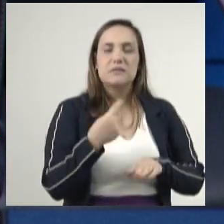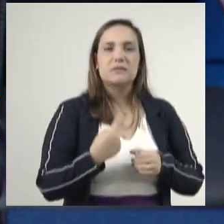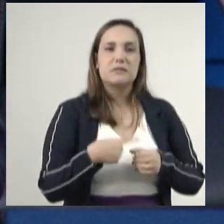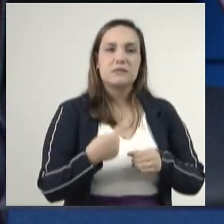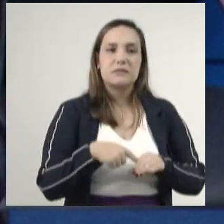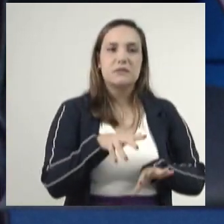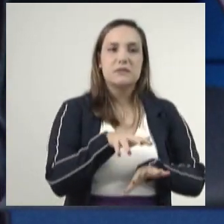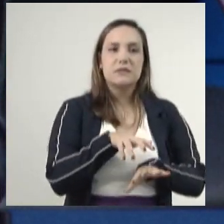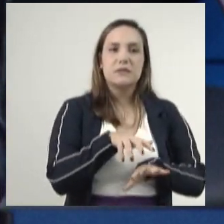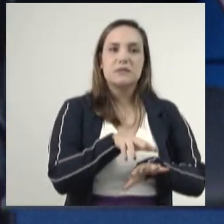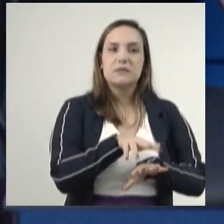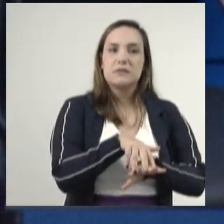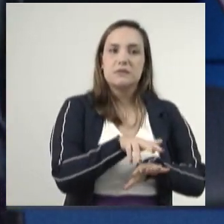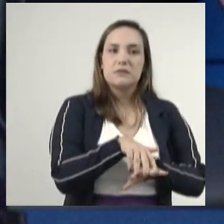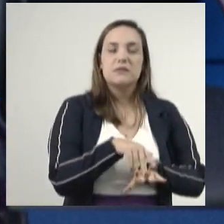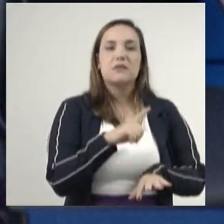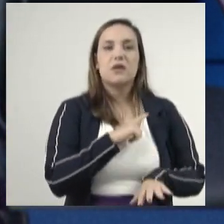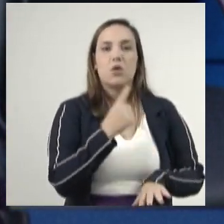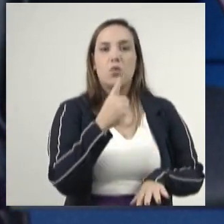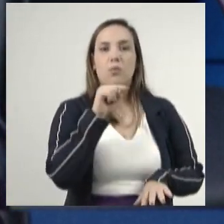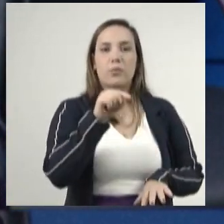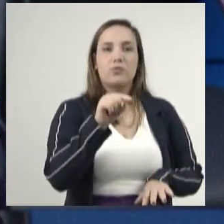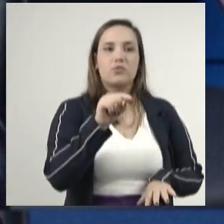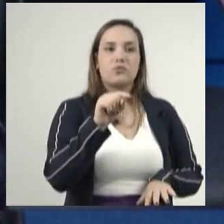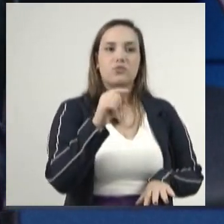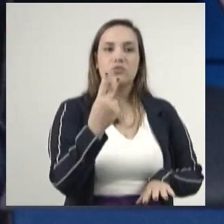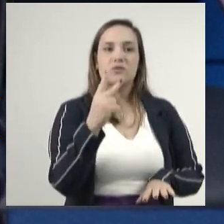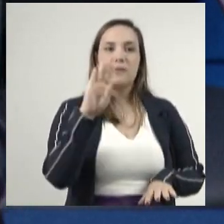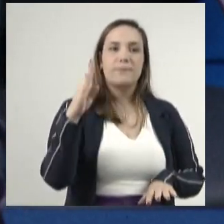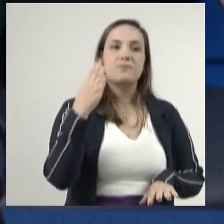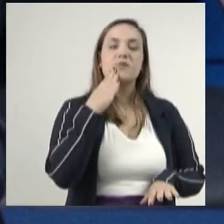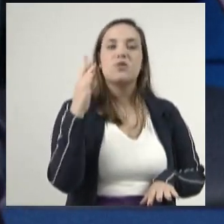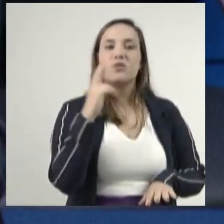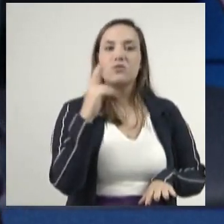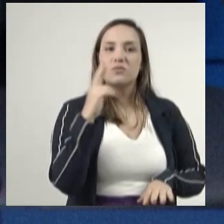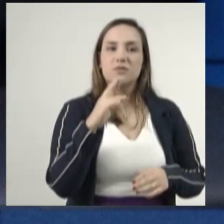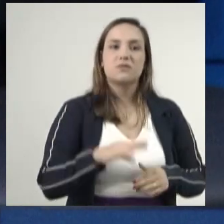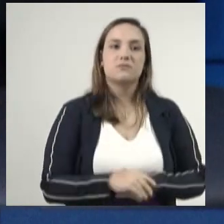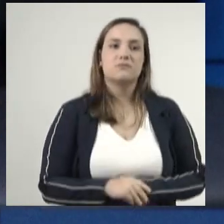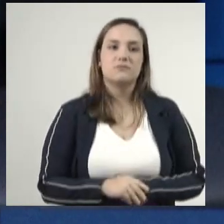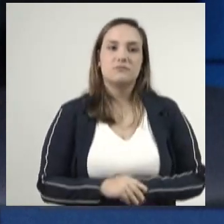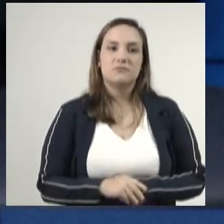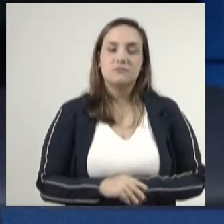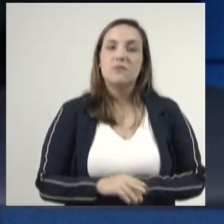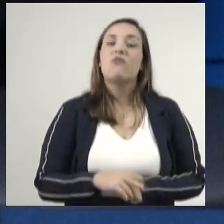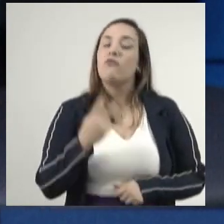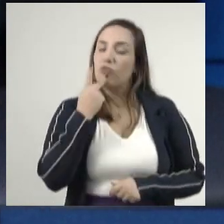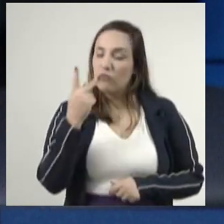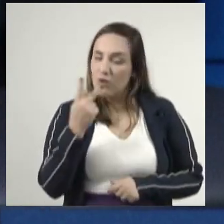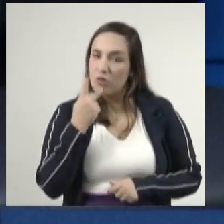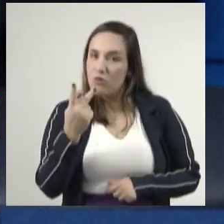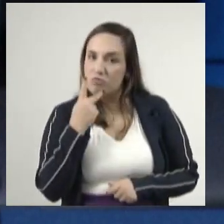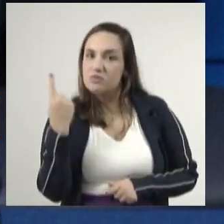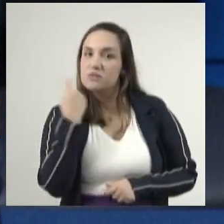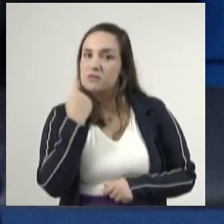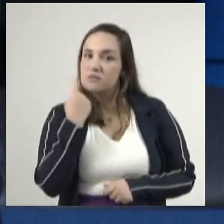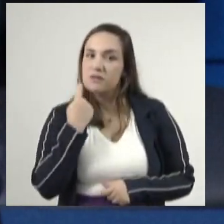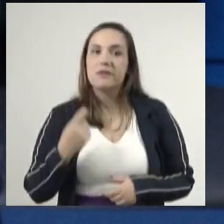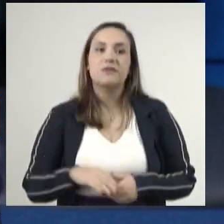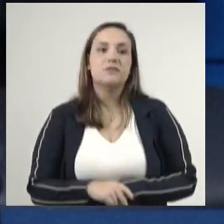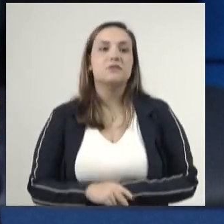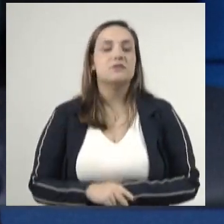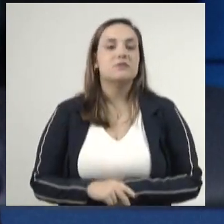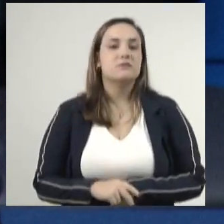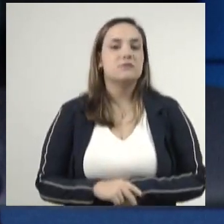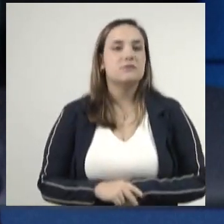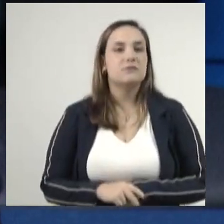uma planta de 1,2 bilhões de reais. E ela anuncia na sexta-feira, deputado Júnior